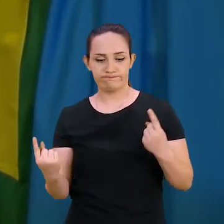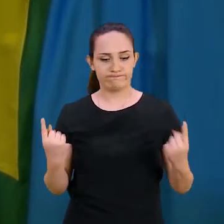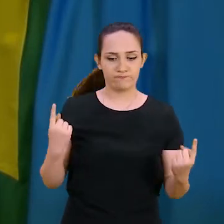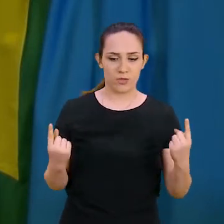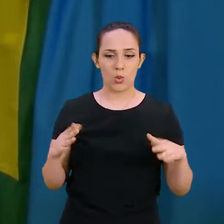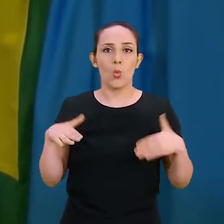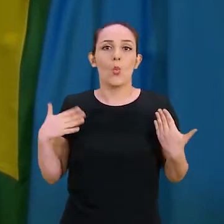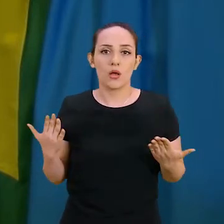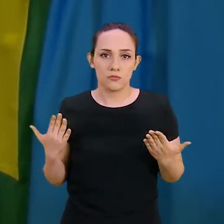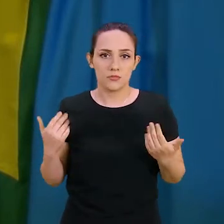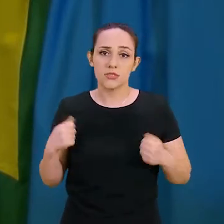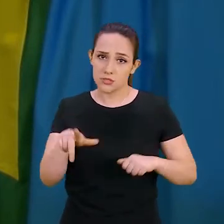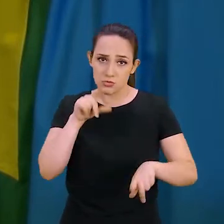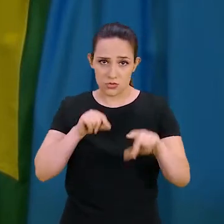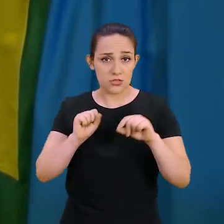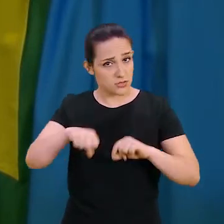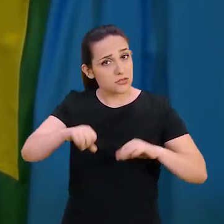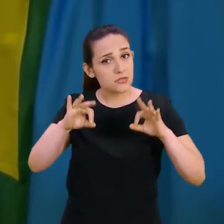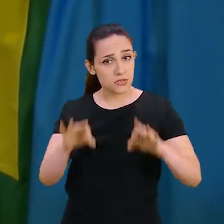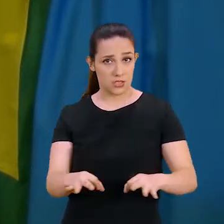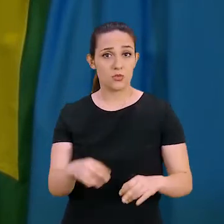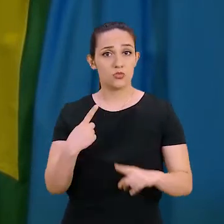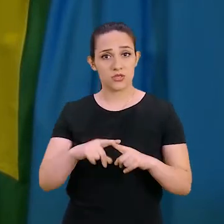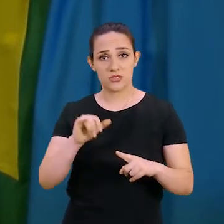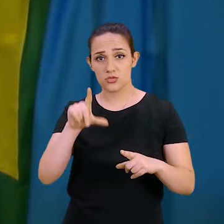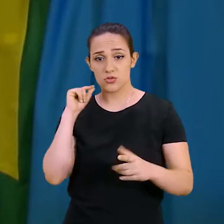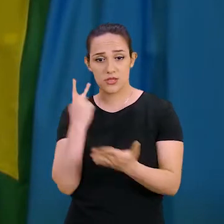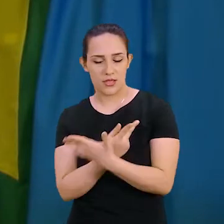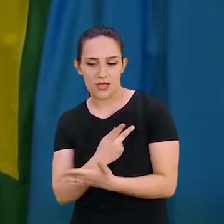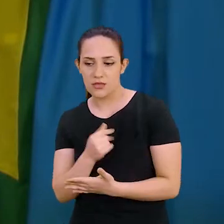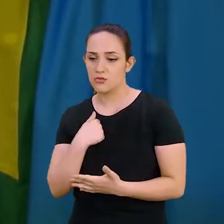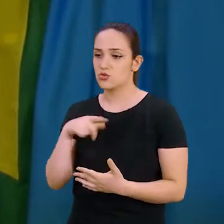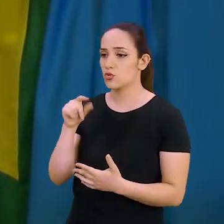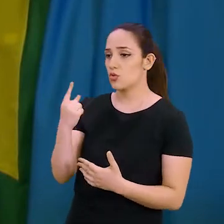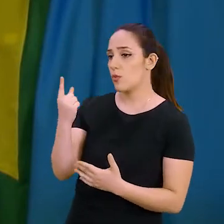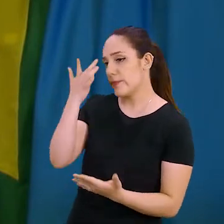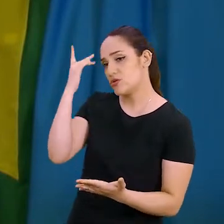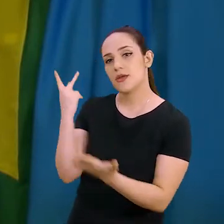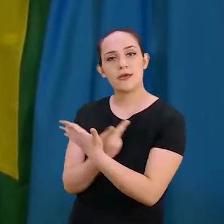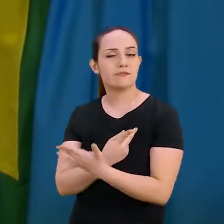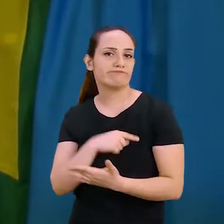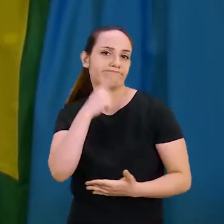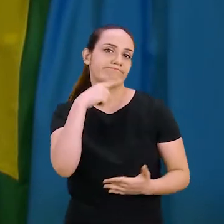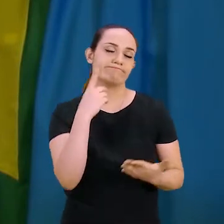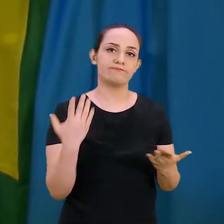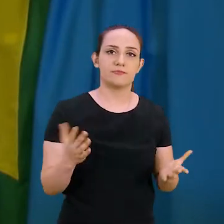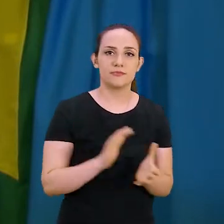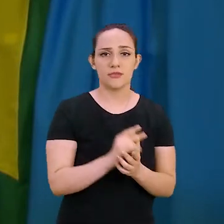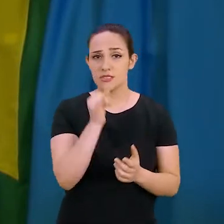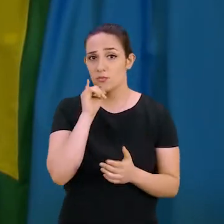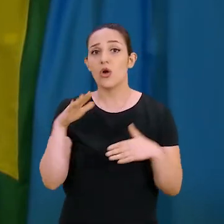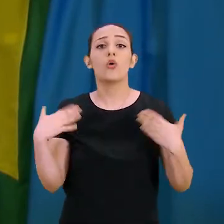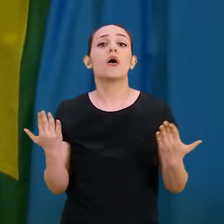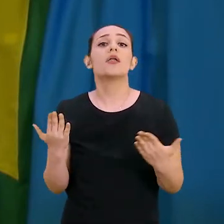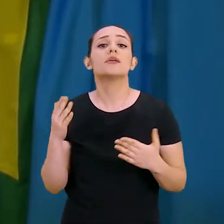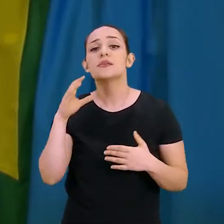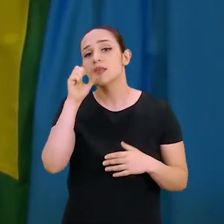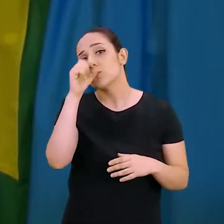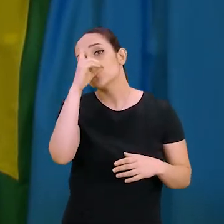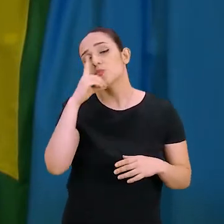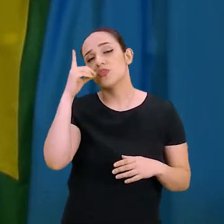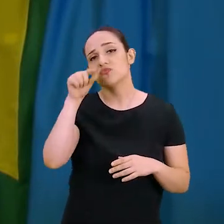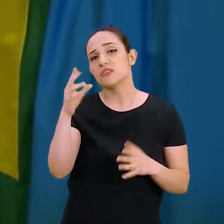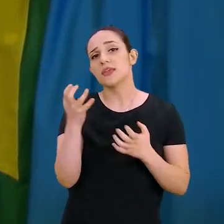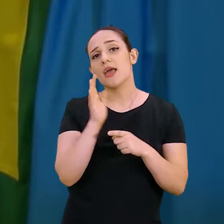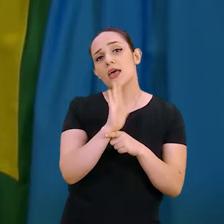outra. Ele tem que saber que ele tem que escolher bem, porque se ele escolher um, ele não pode ter o outro. Esse final de semana, você quer ir ao cinema ou